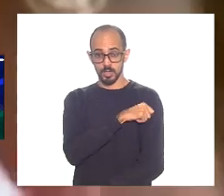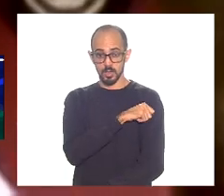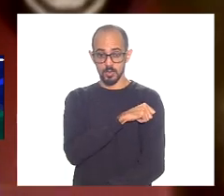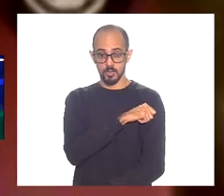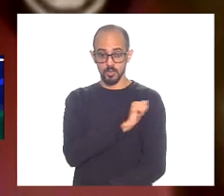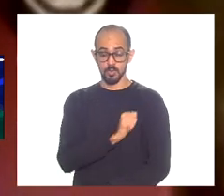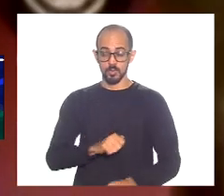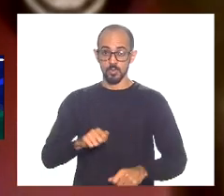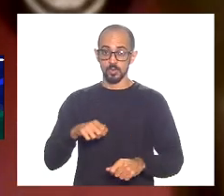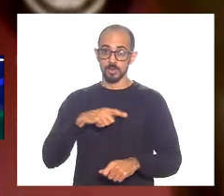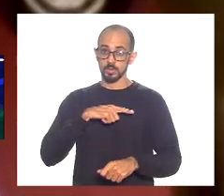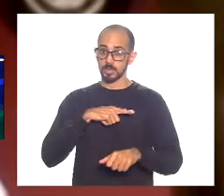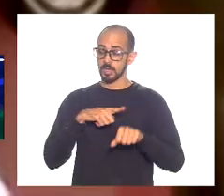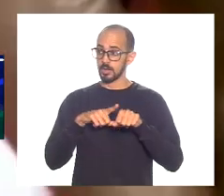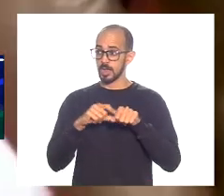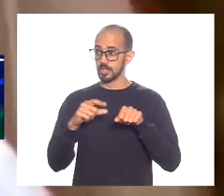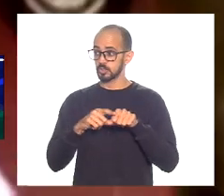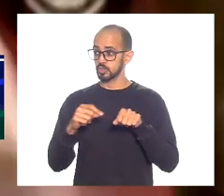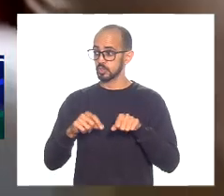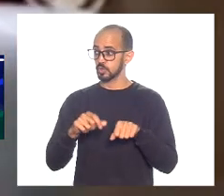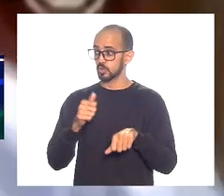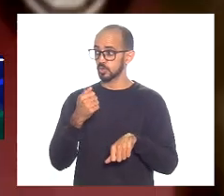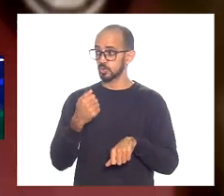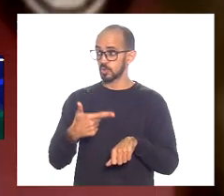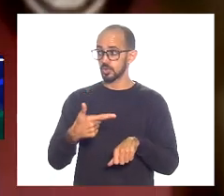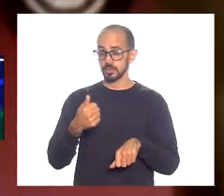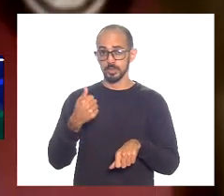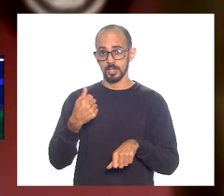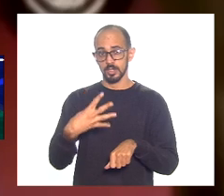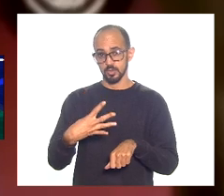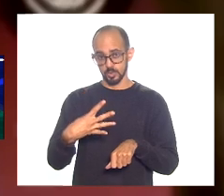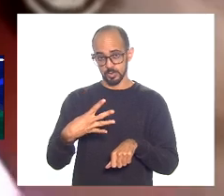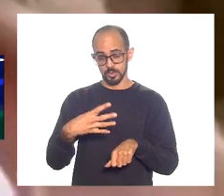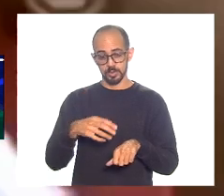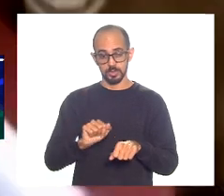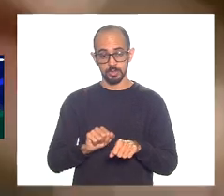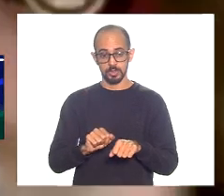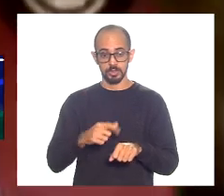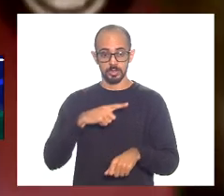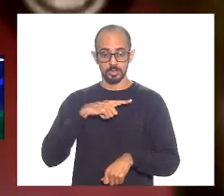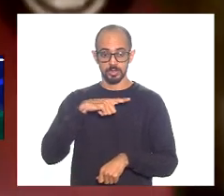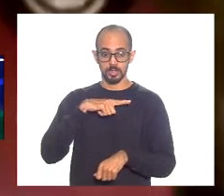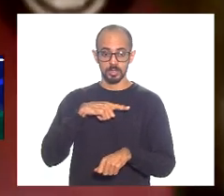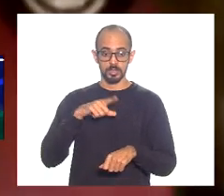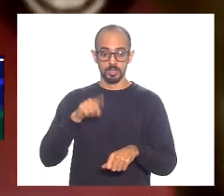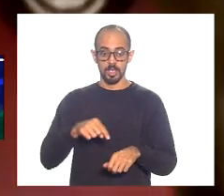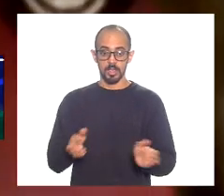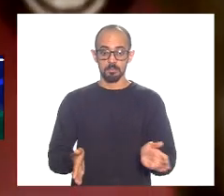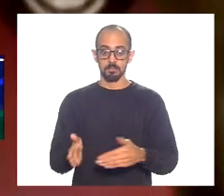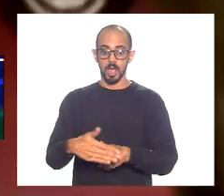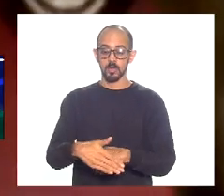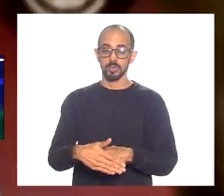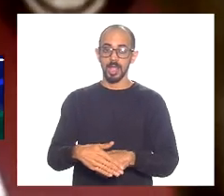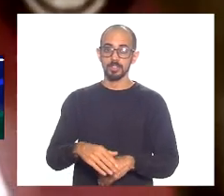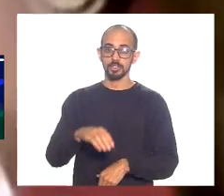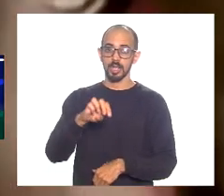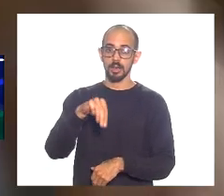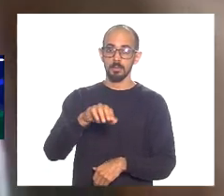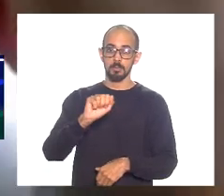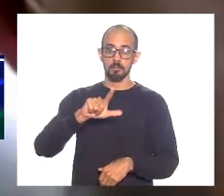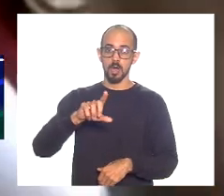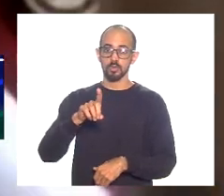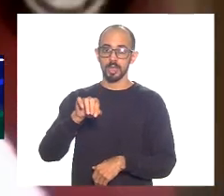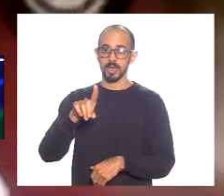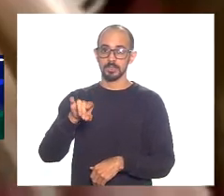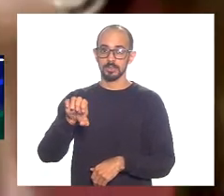artigo 14, que penaliza de forma brutal. Chama-se, inclusive, pacote das